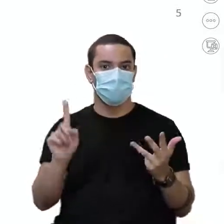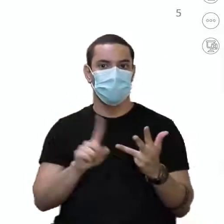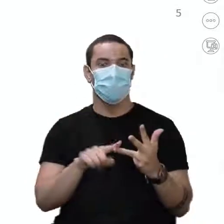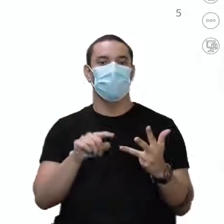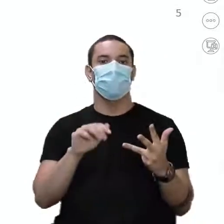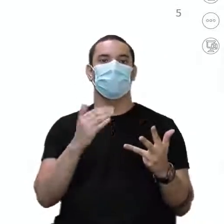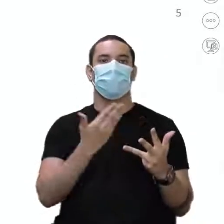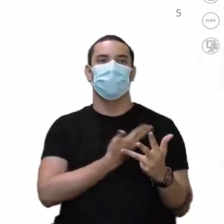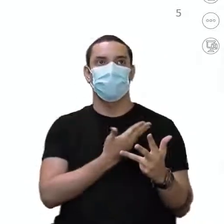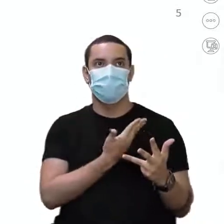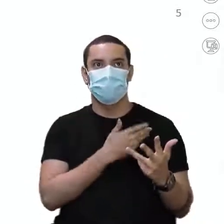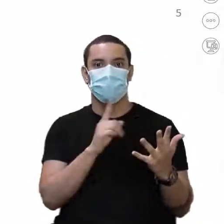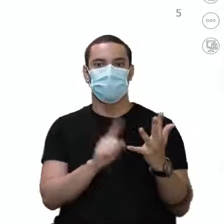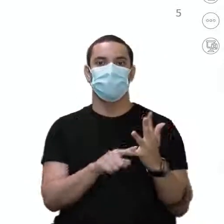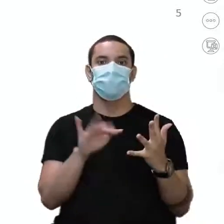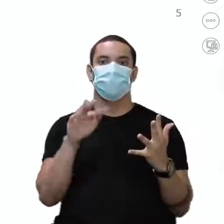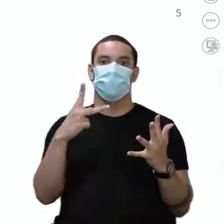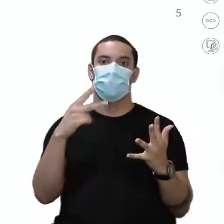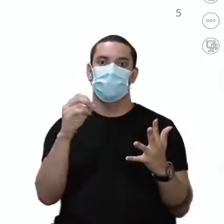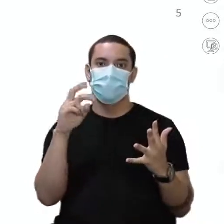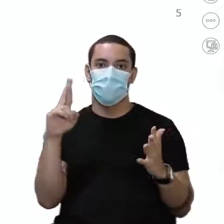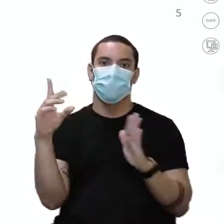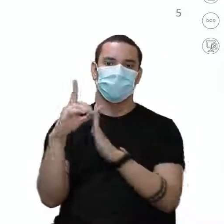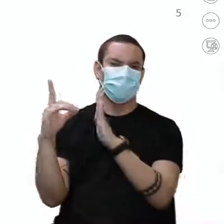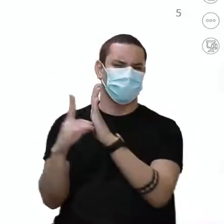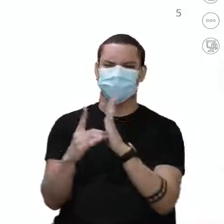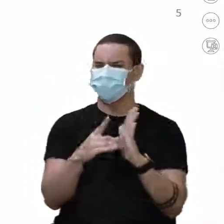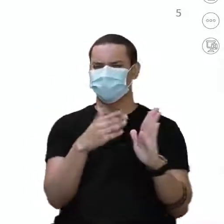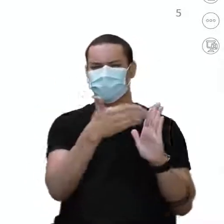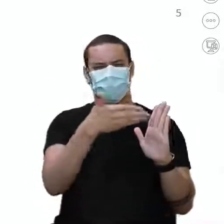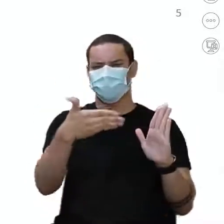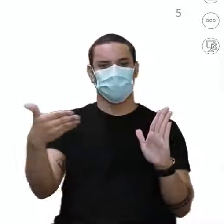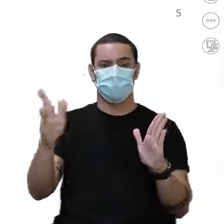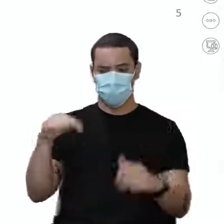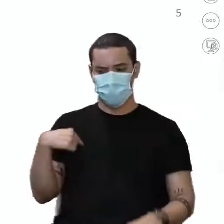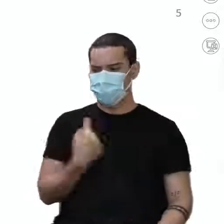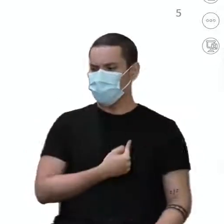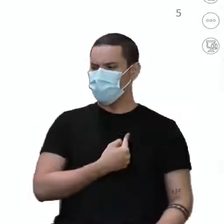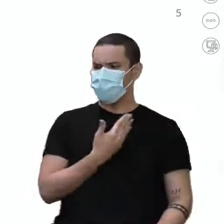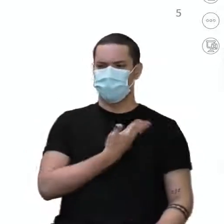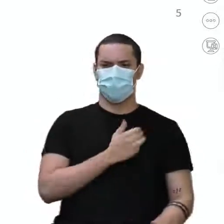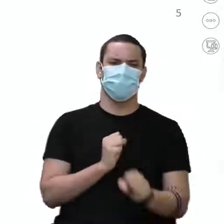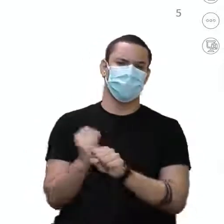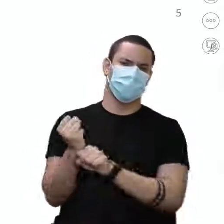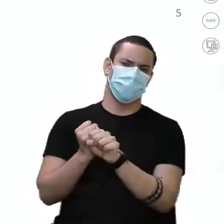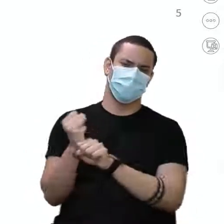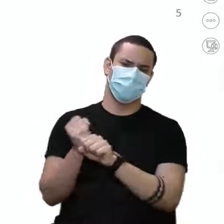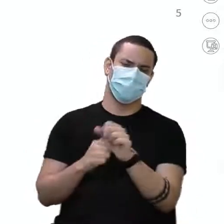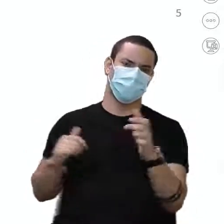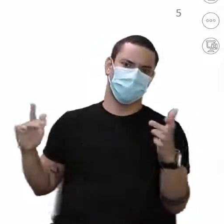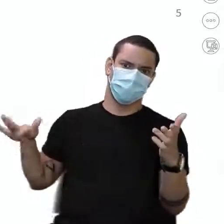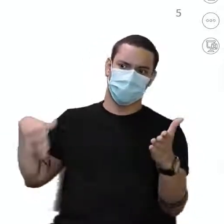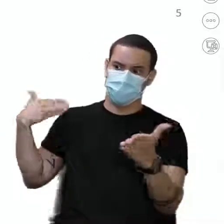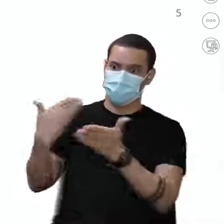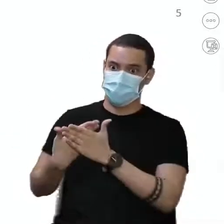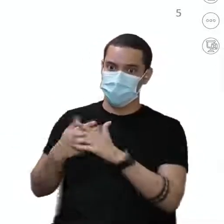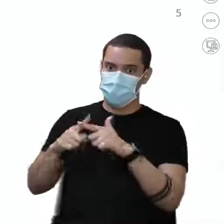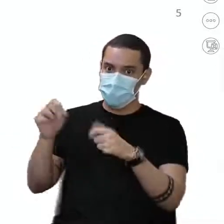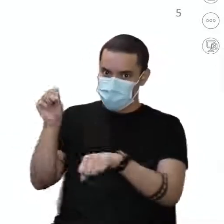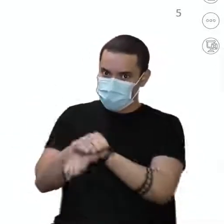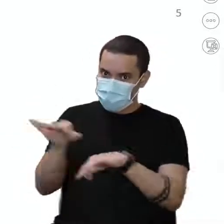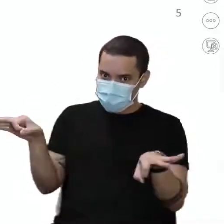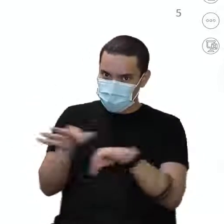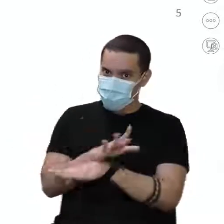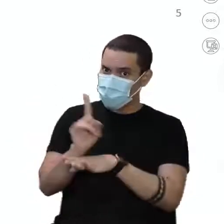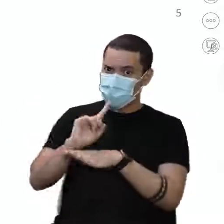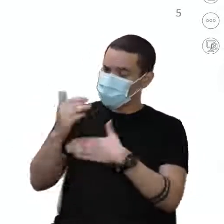há décadas. Estranho, né? Então, nós somos amigos há décadas, porque é uma ação que ainda continua.